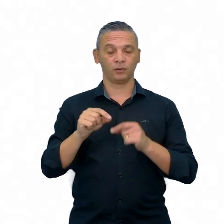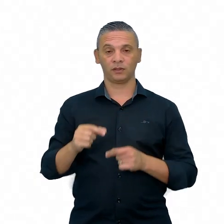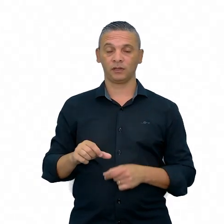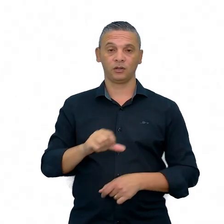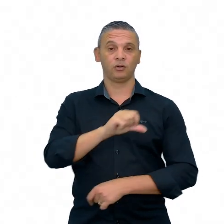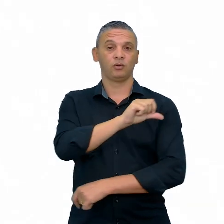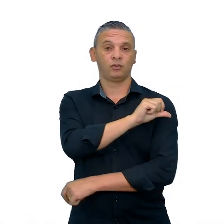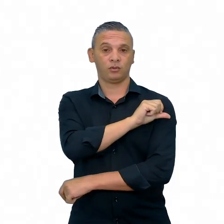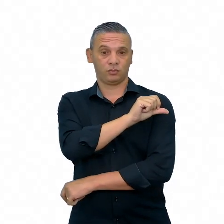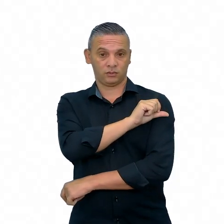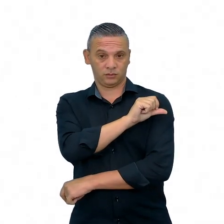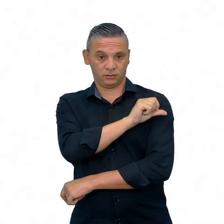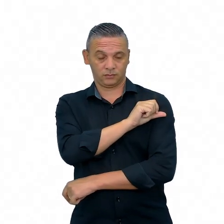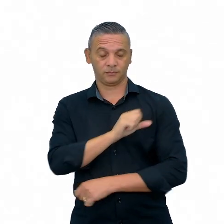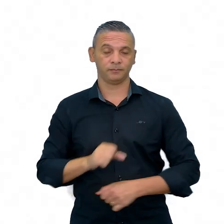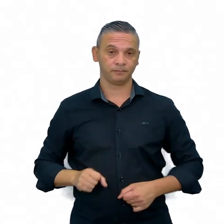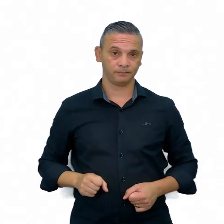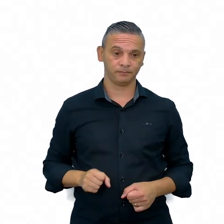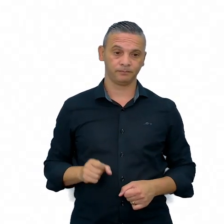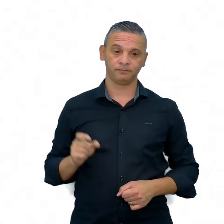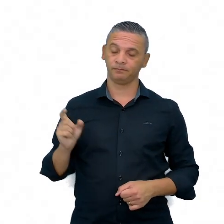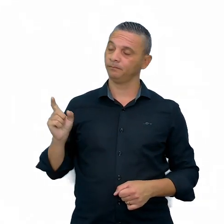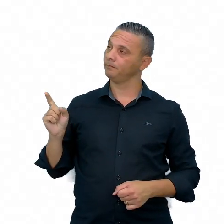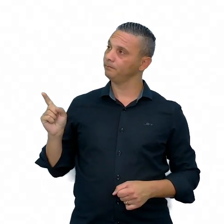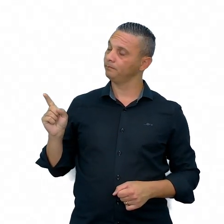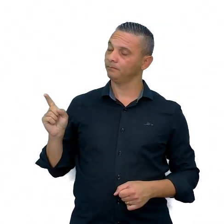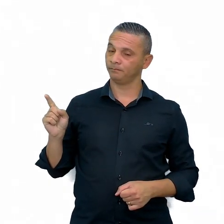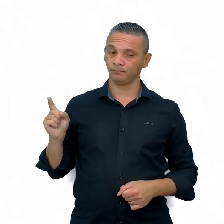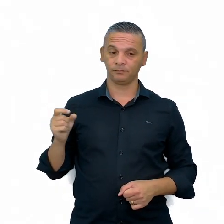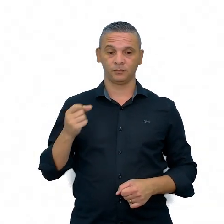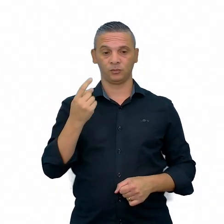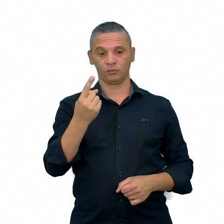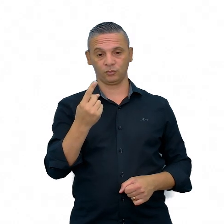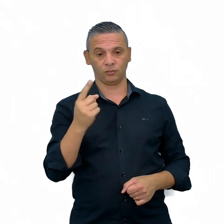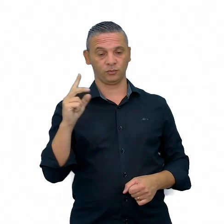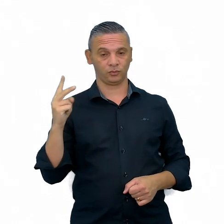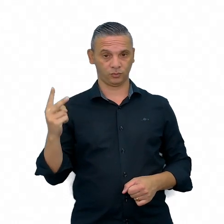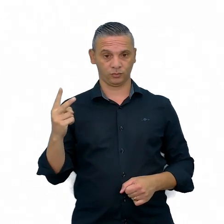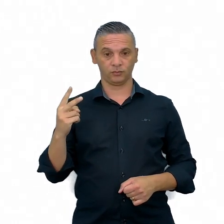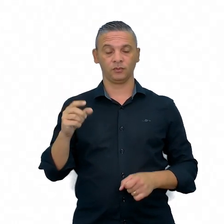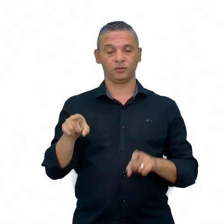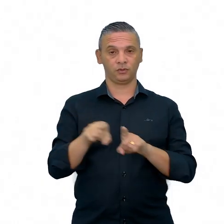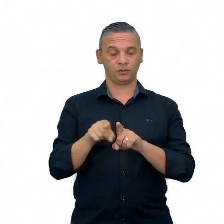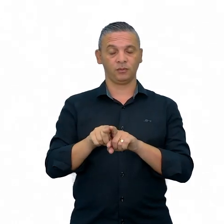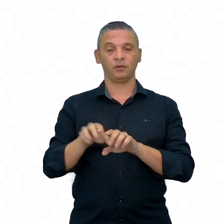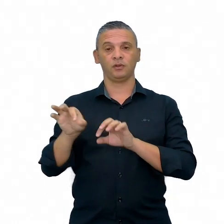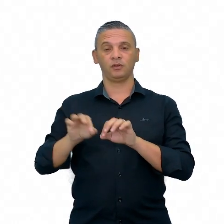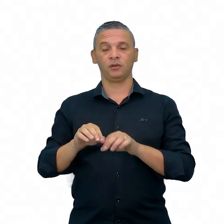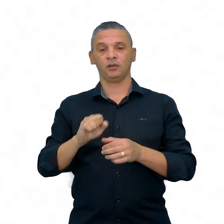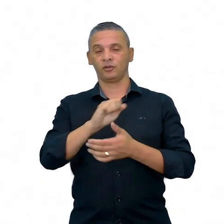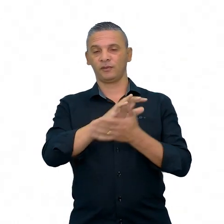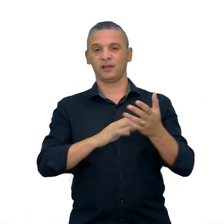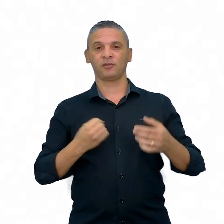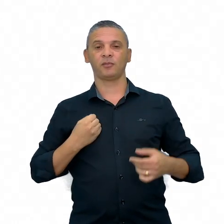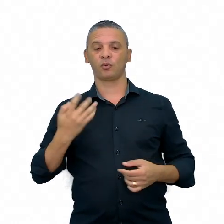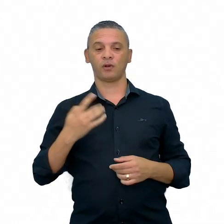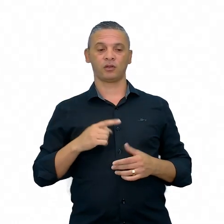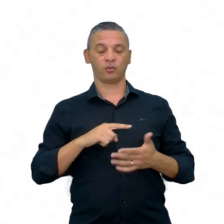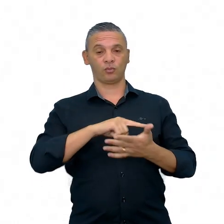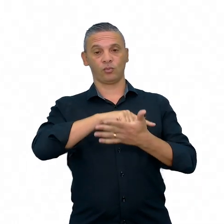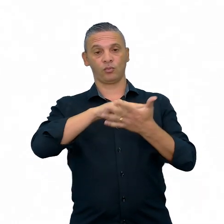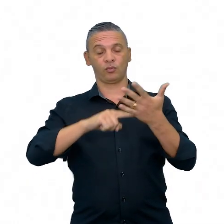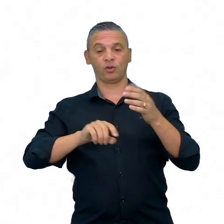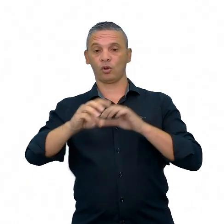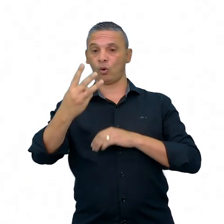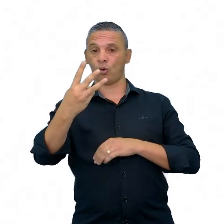9º ano, dentro desse volume 1, da sequência de atividade 4, uma sequência de 8 aulas,